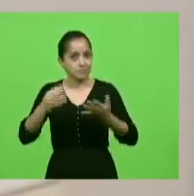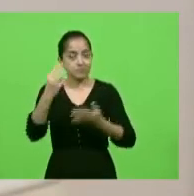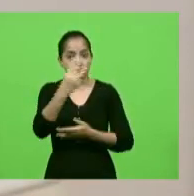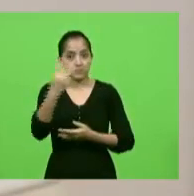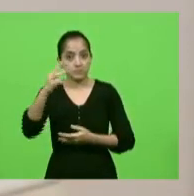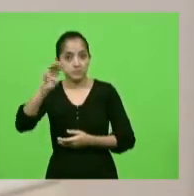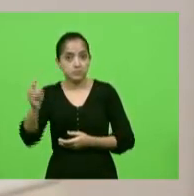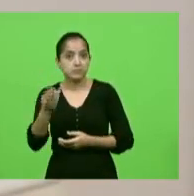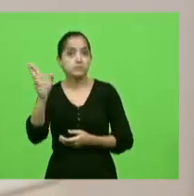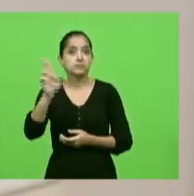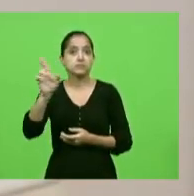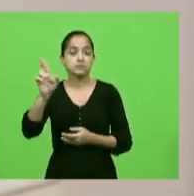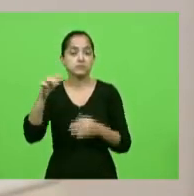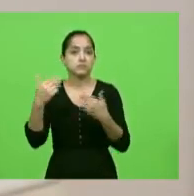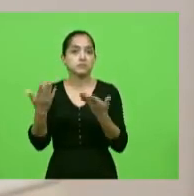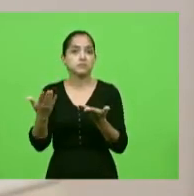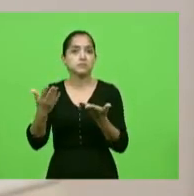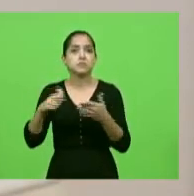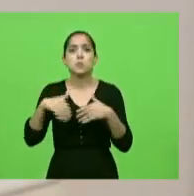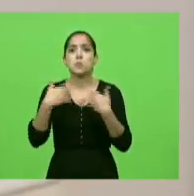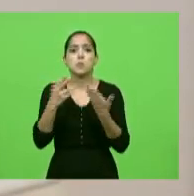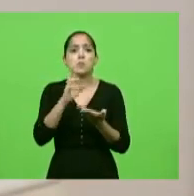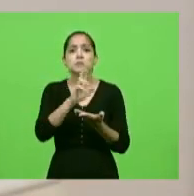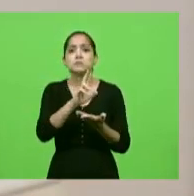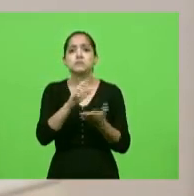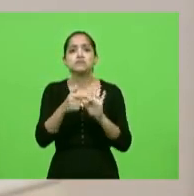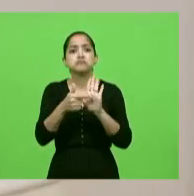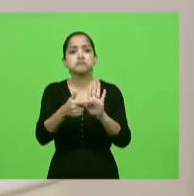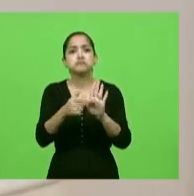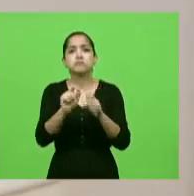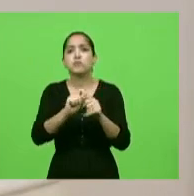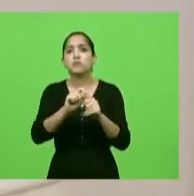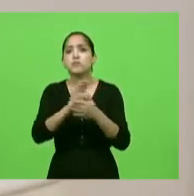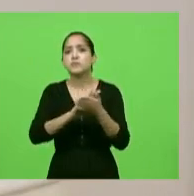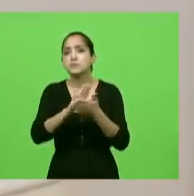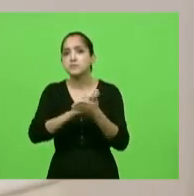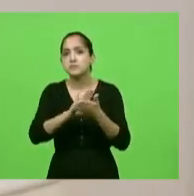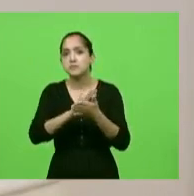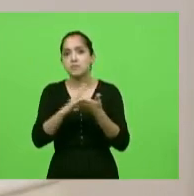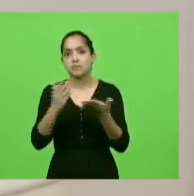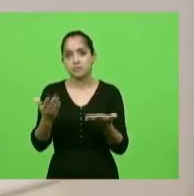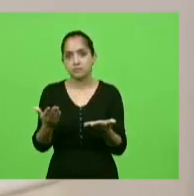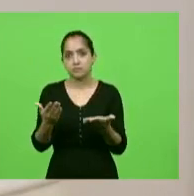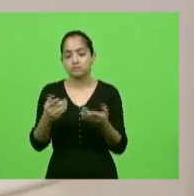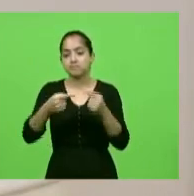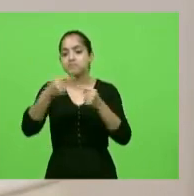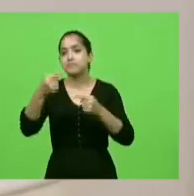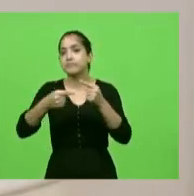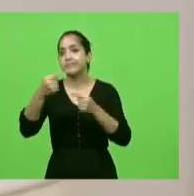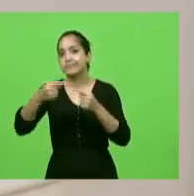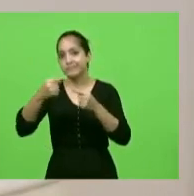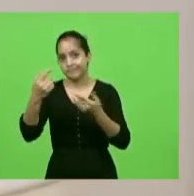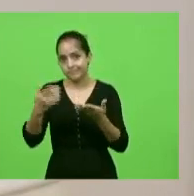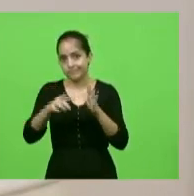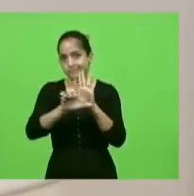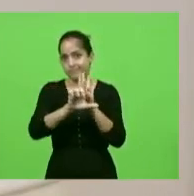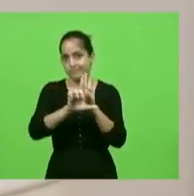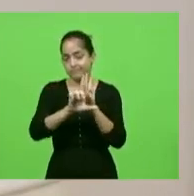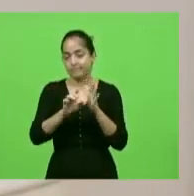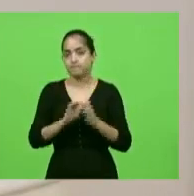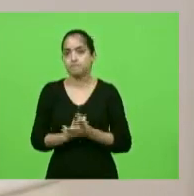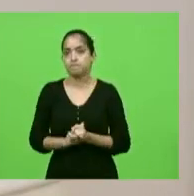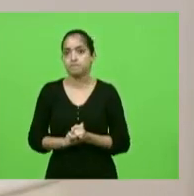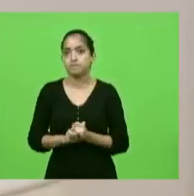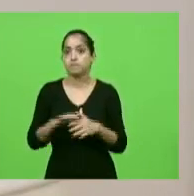reais? E qual a razão para não ter feito a glosa da despesa em desconformidade com os preceitos legais? No